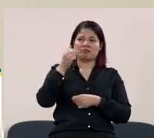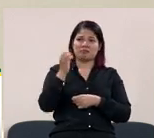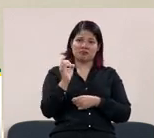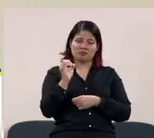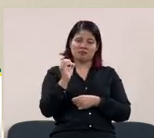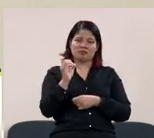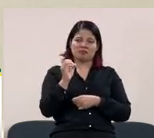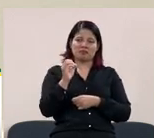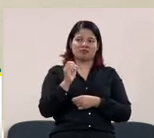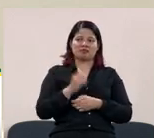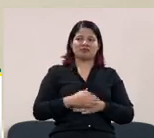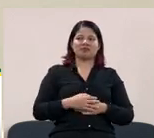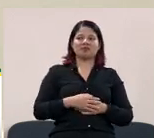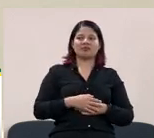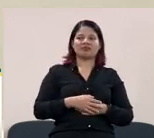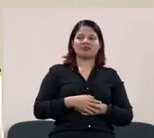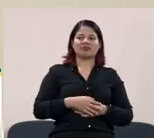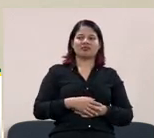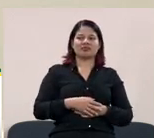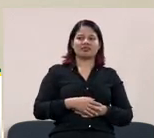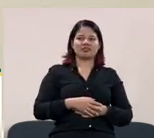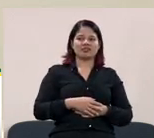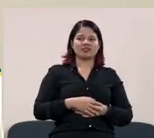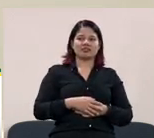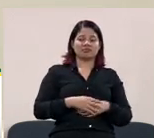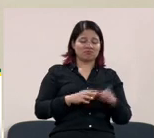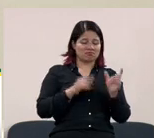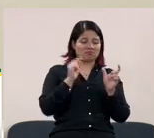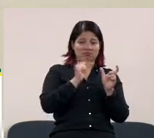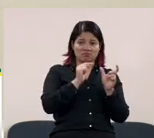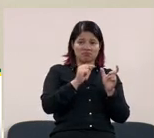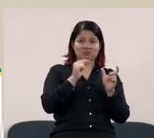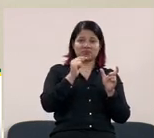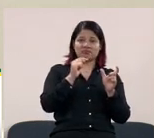1970 essa carteira tem. E graças a ela, olha só,